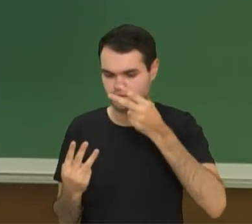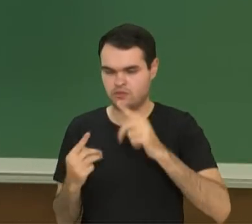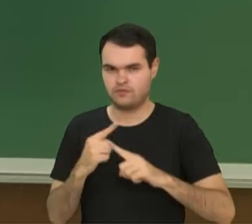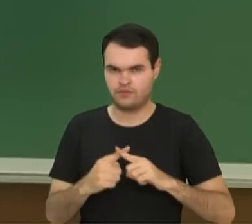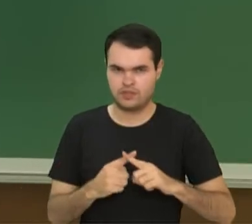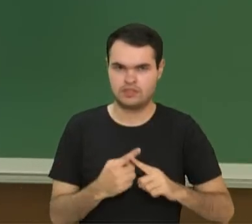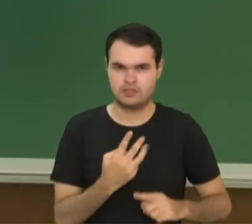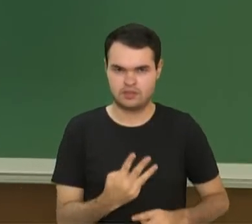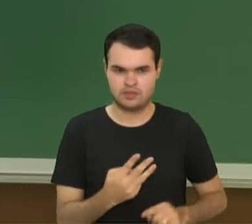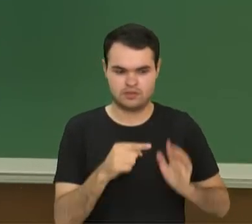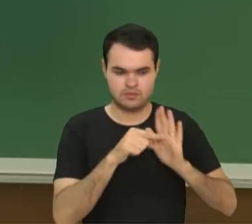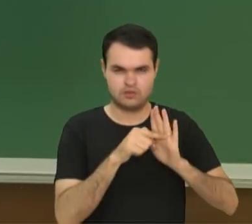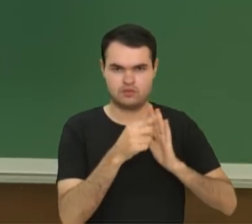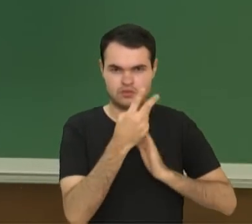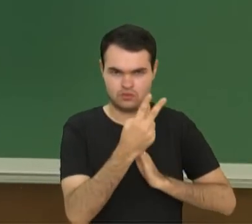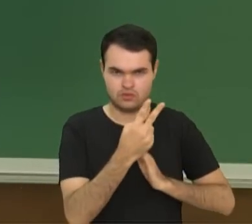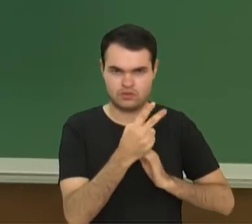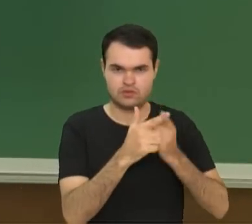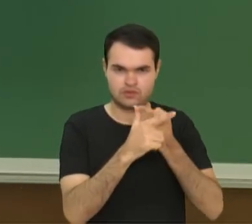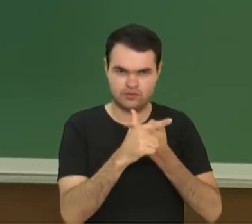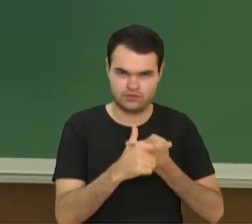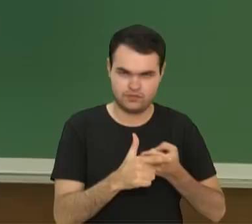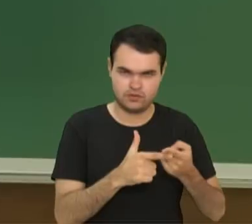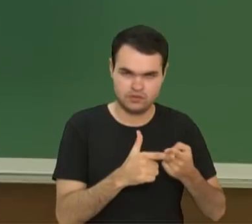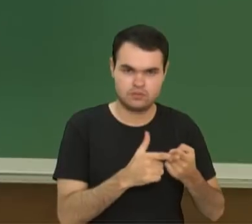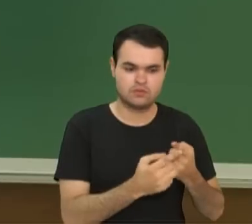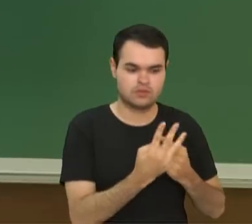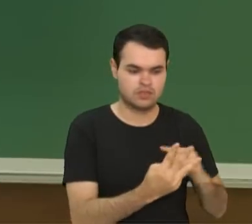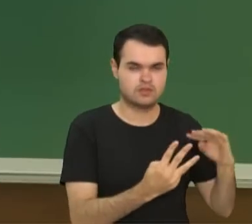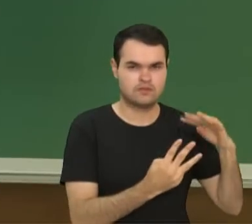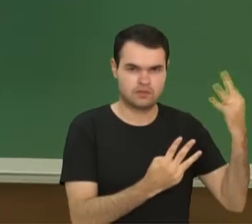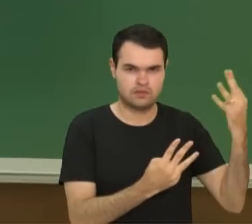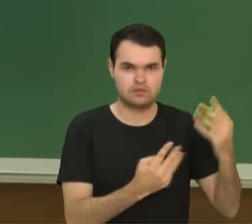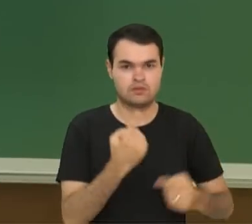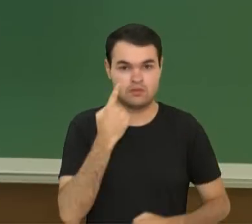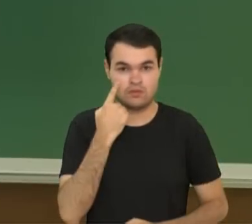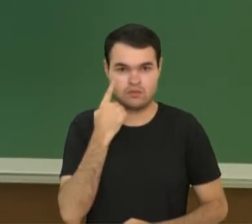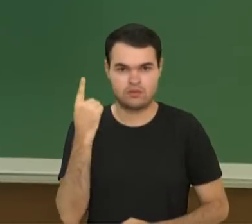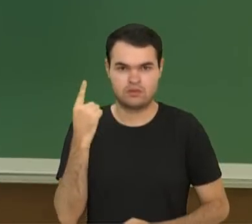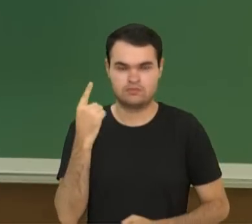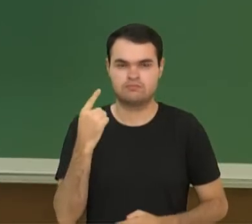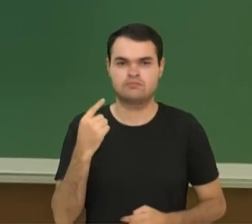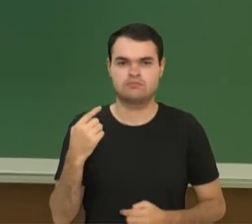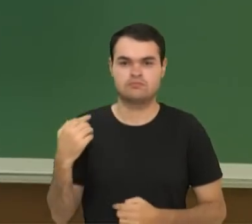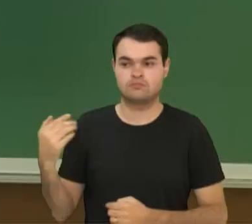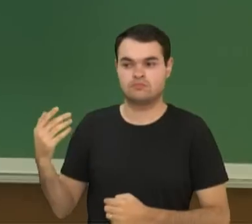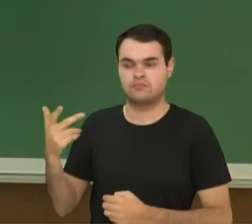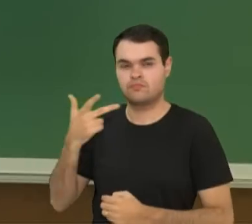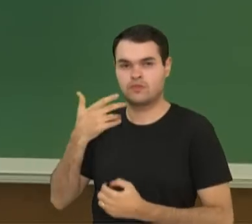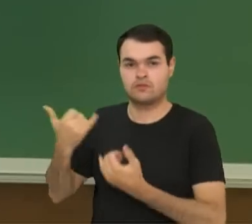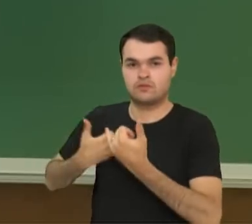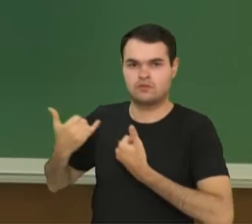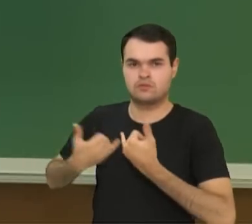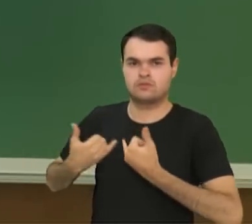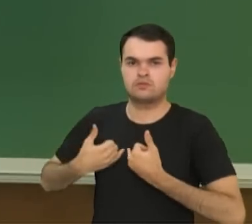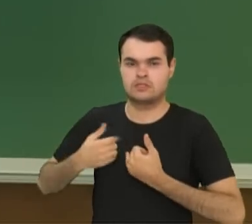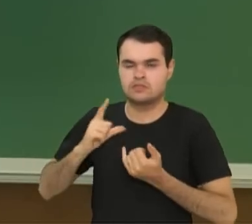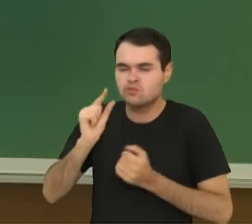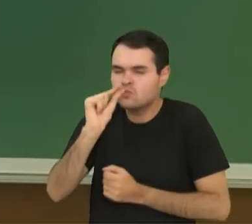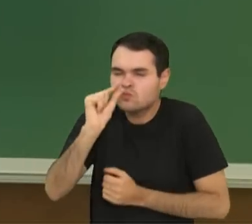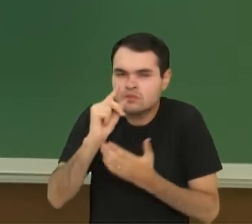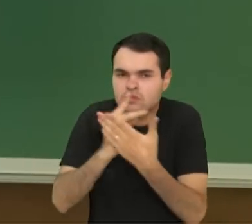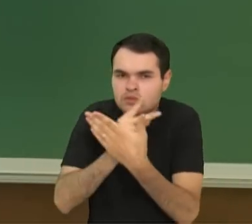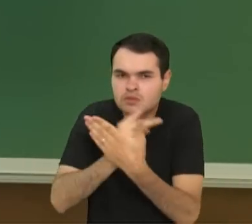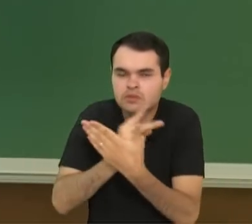3 elevado a menos 2 dividido por 3 elevado a 4. Galera, me chamaram a atenção aqui que tinha um errinho no nosso